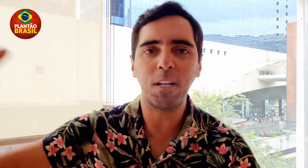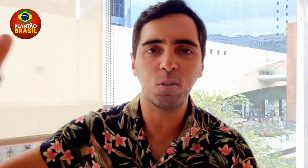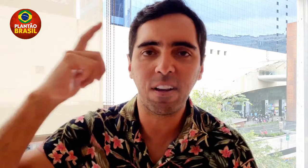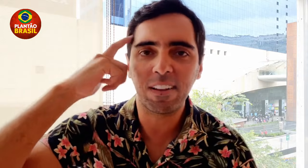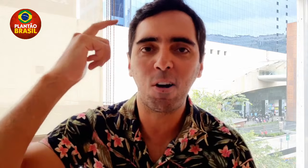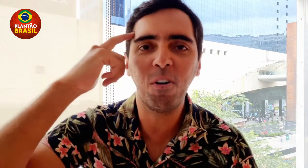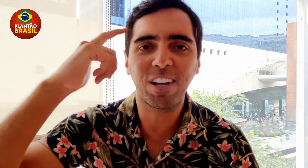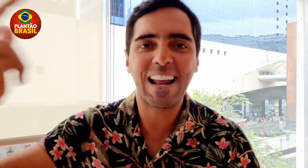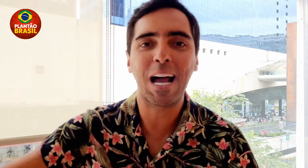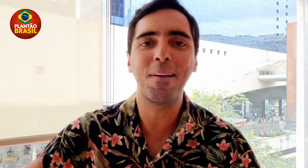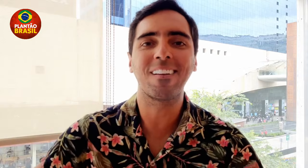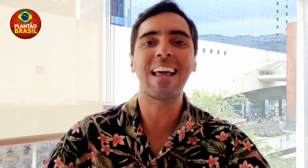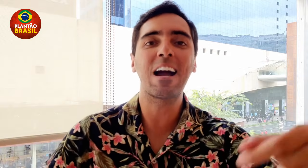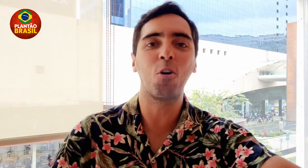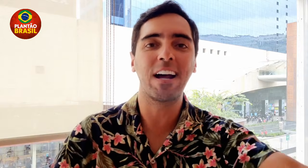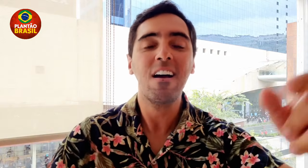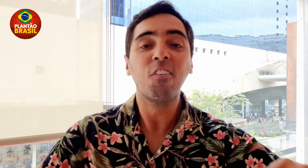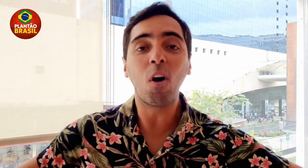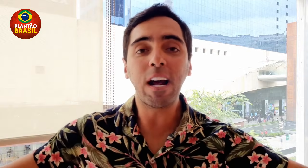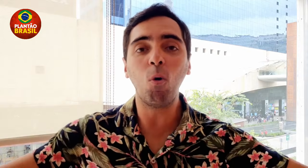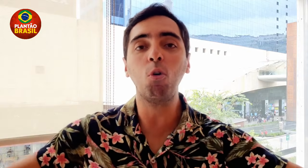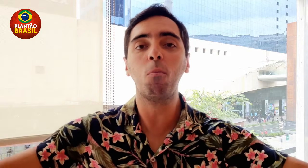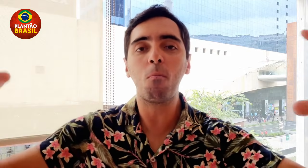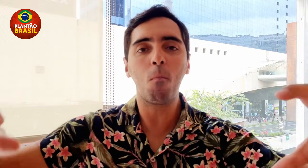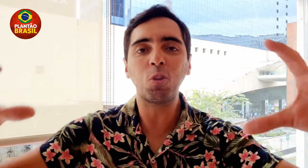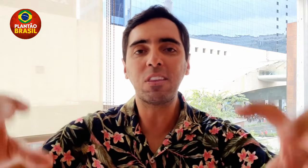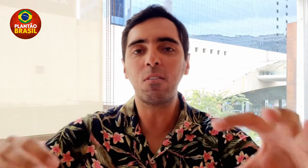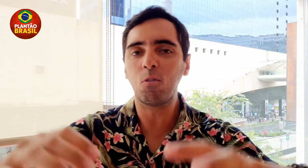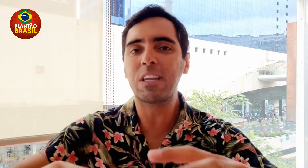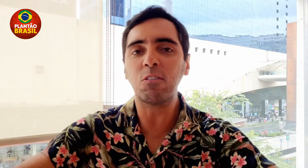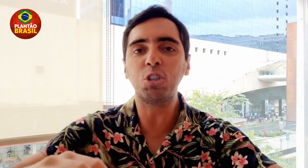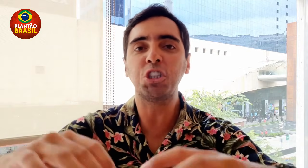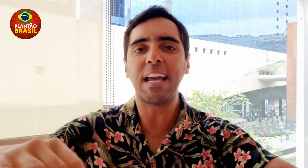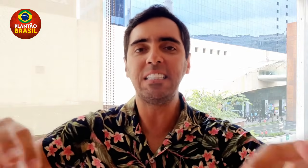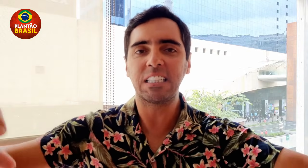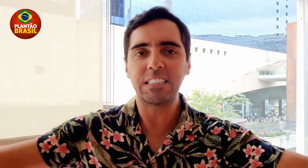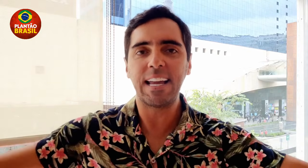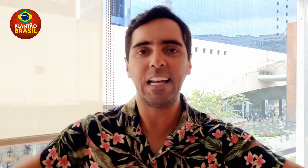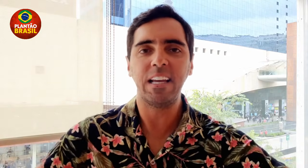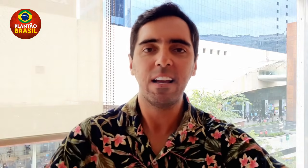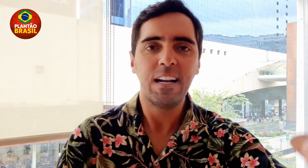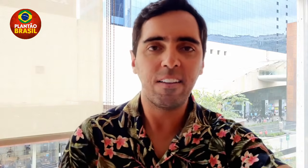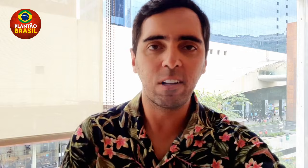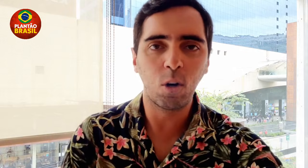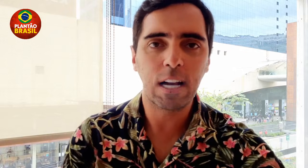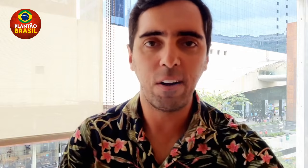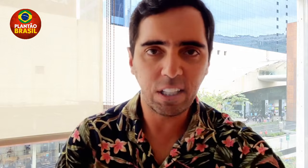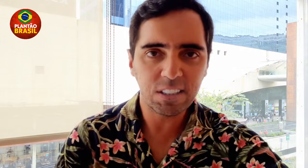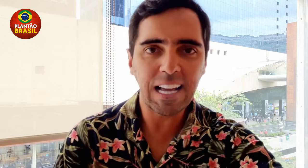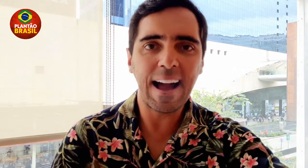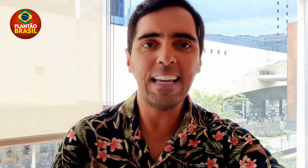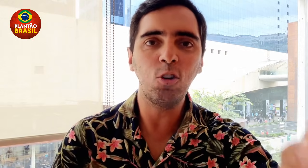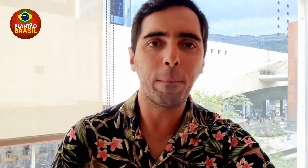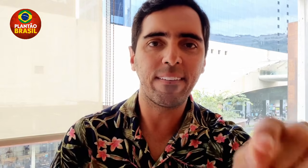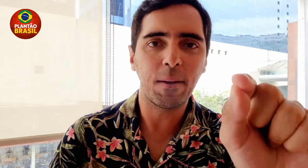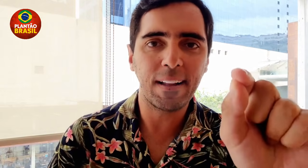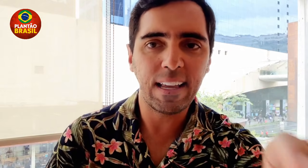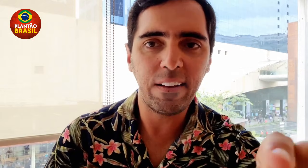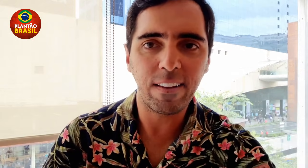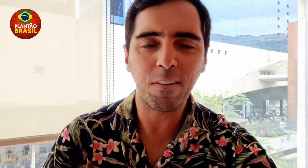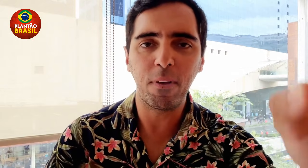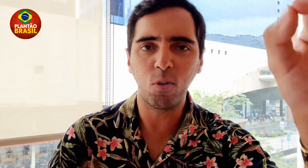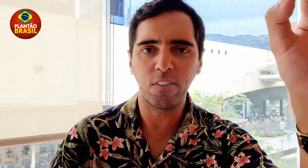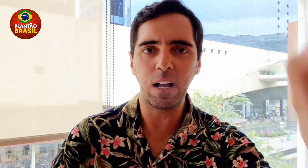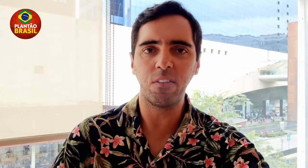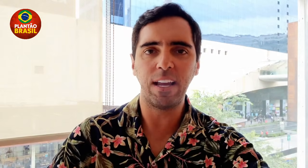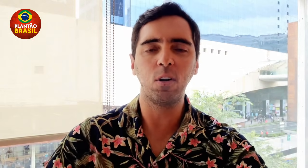3 minutos, deve estar com a música na cabeça até agora, fora o tanto de gente que tem ali nesse local. A gente tá indo pra cima